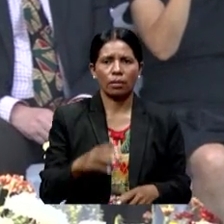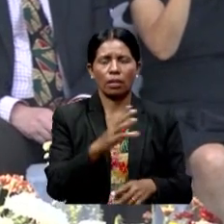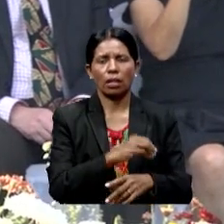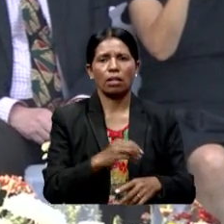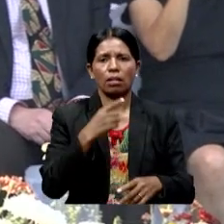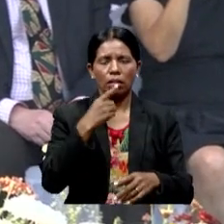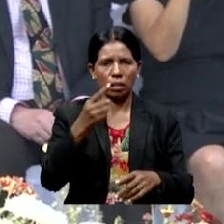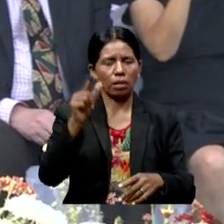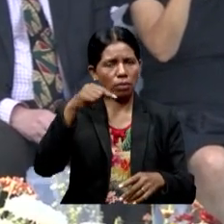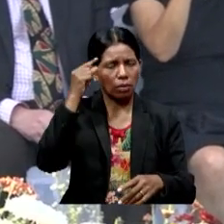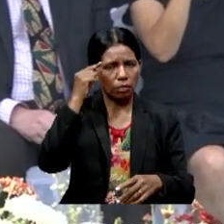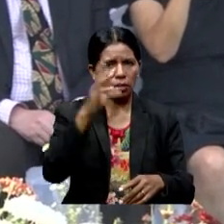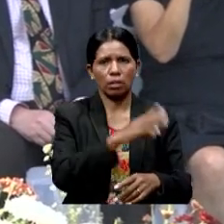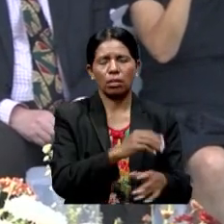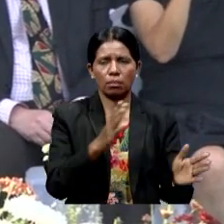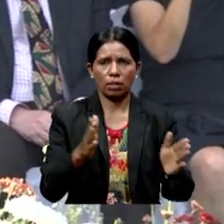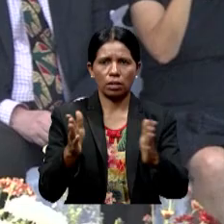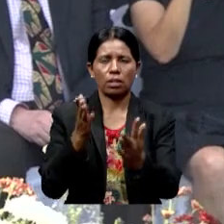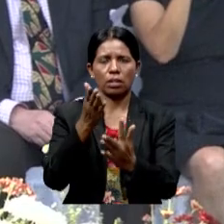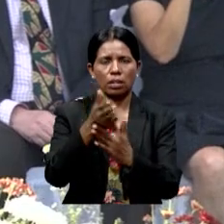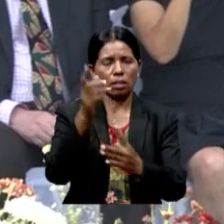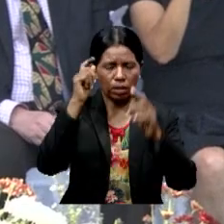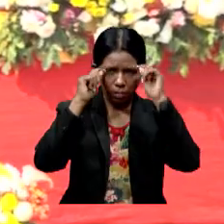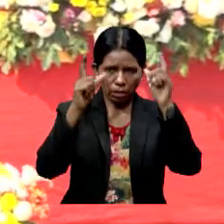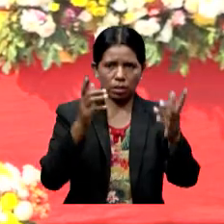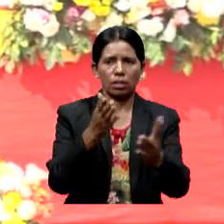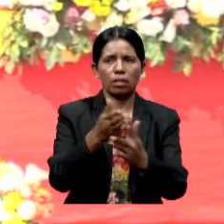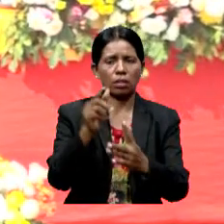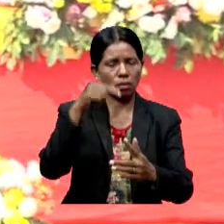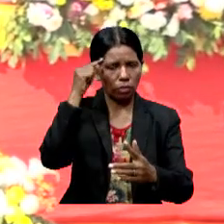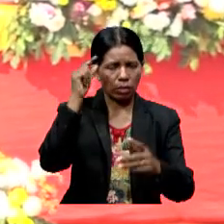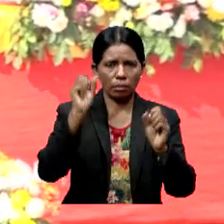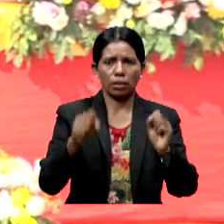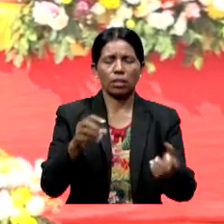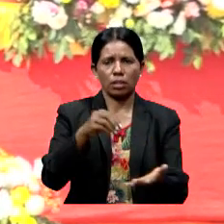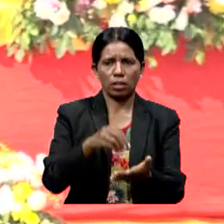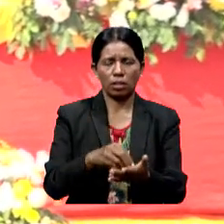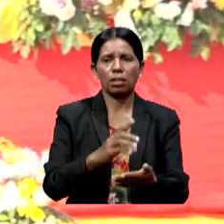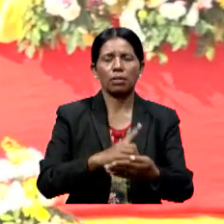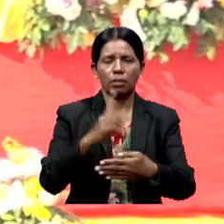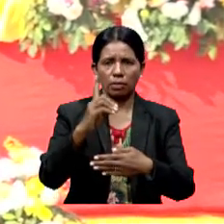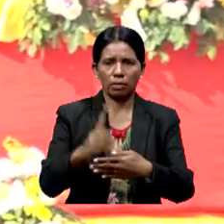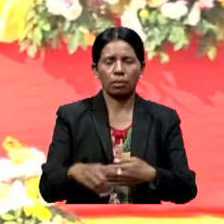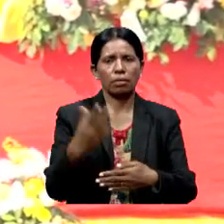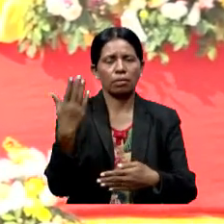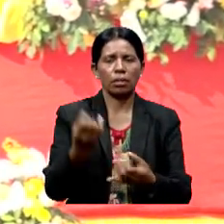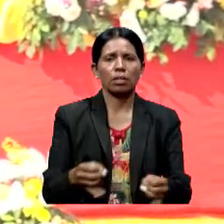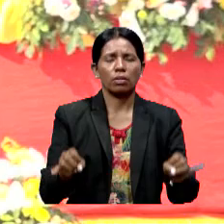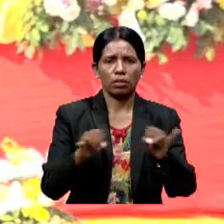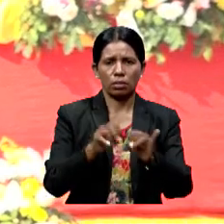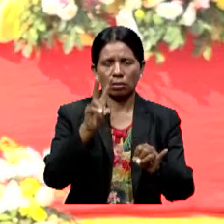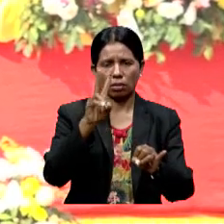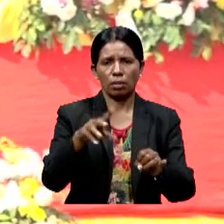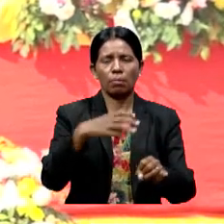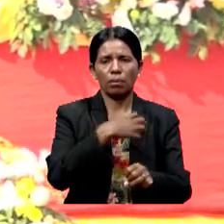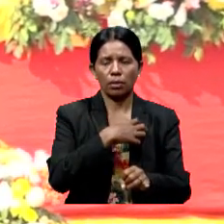recomenda para o governo e o processo adesão Timor-Leste para ASEAN. O governo precisa tal atenção para desenvolvimento instituição rua,